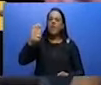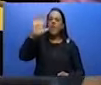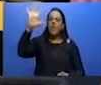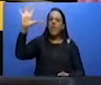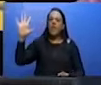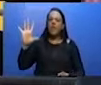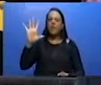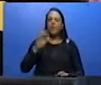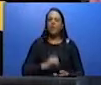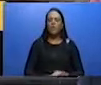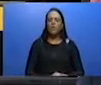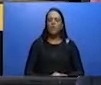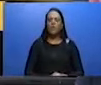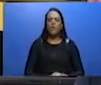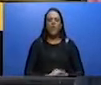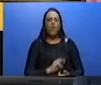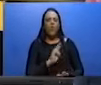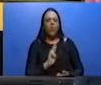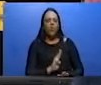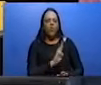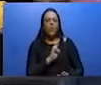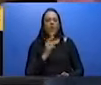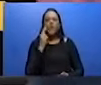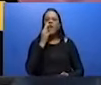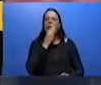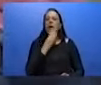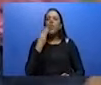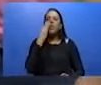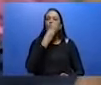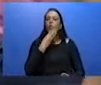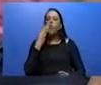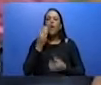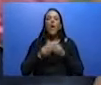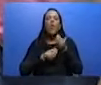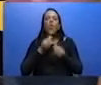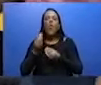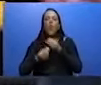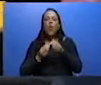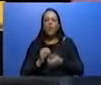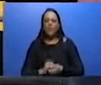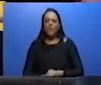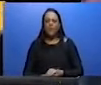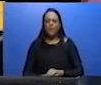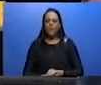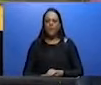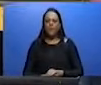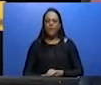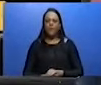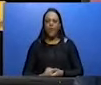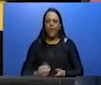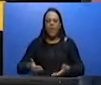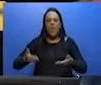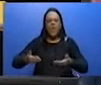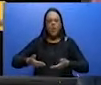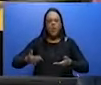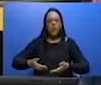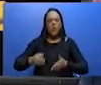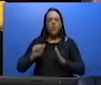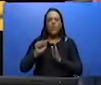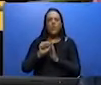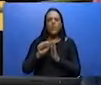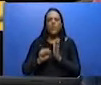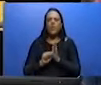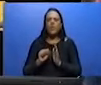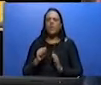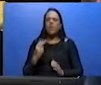Europa, como que era utilizado? E agora, no século XXI, como que a gente usa? Para que a gente usa o